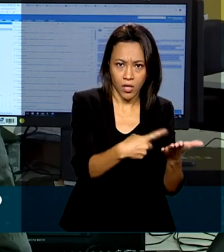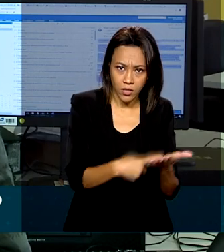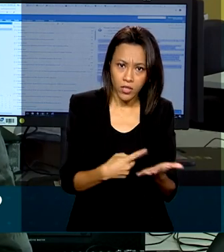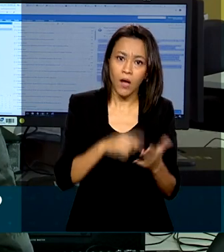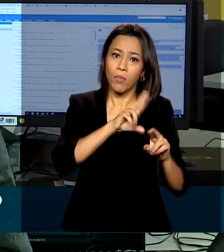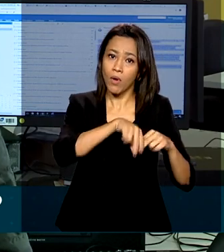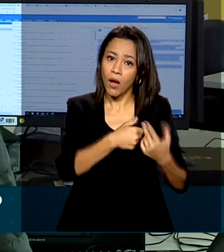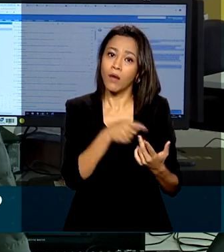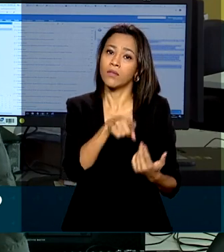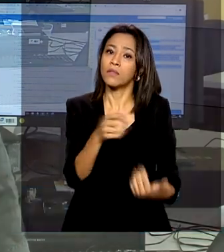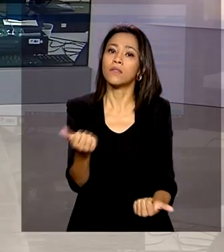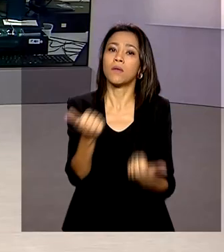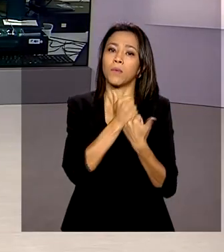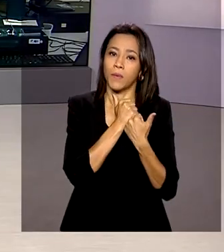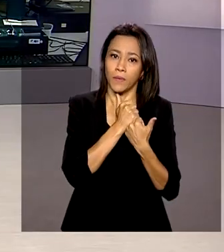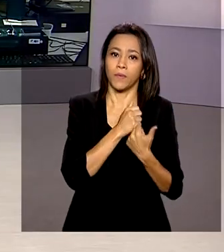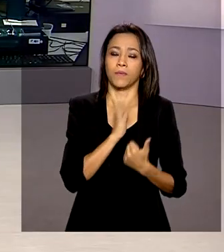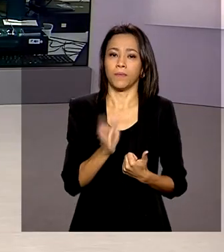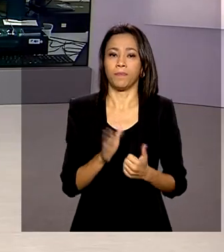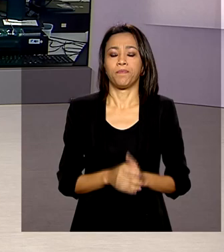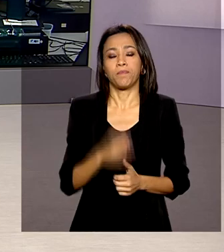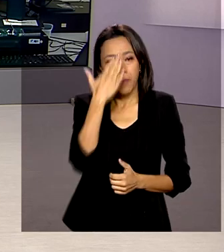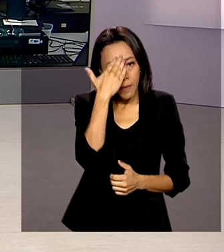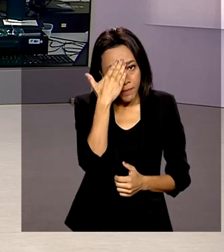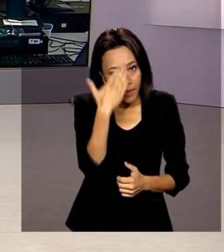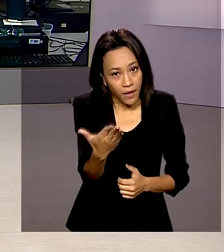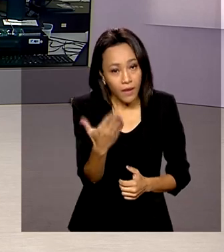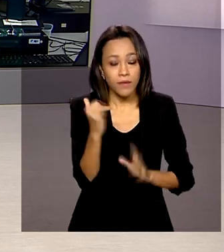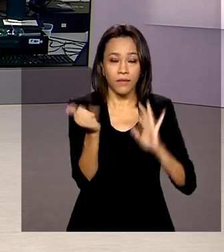benefício. Renata. Tá certo, Igor. Muito obrigada pelas suas informações.